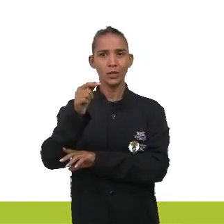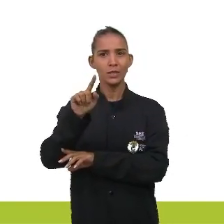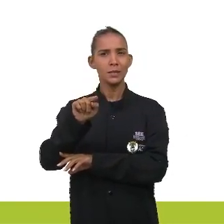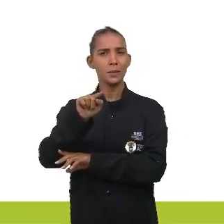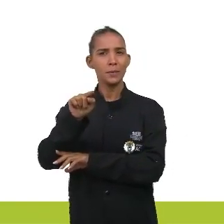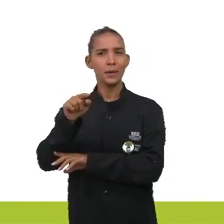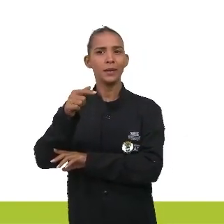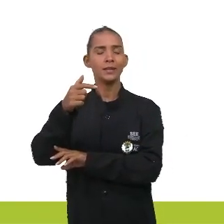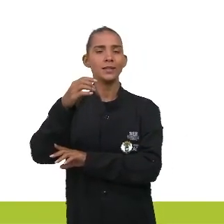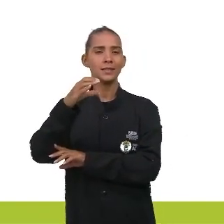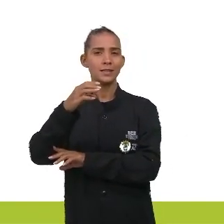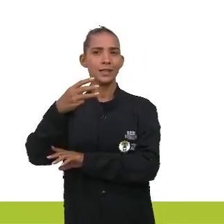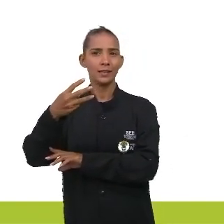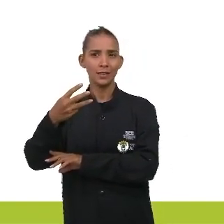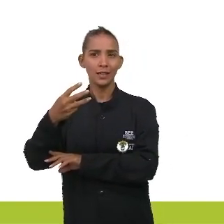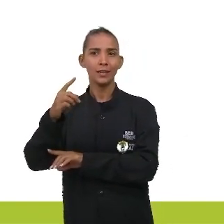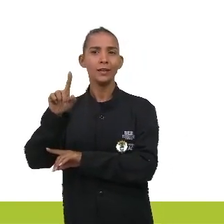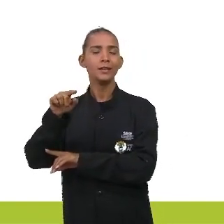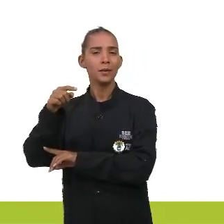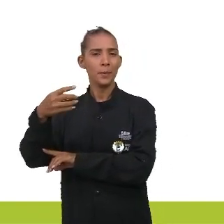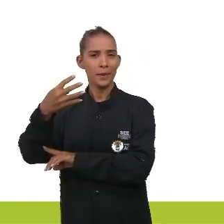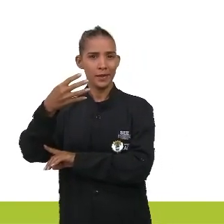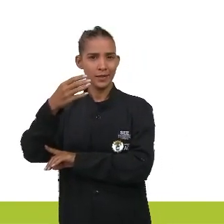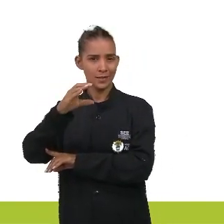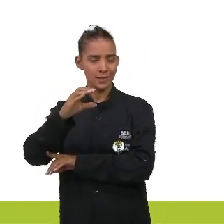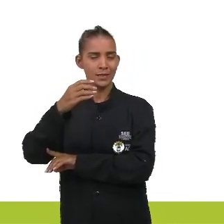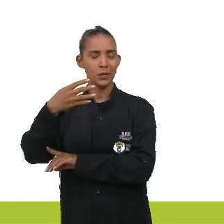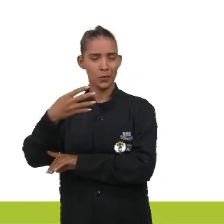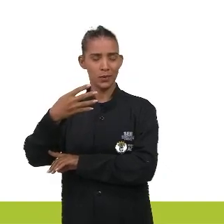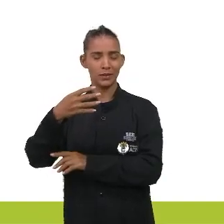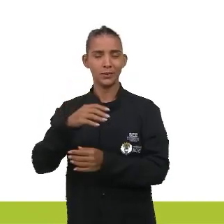e, por fim, o chocolate do sabor 4.